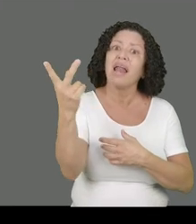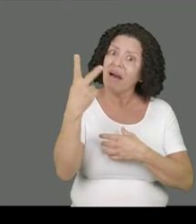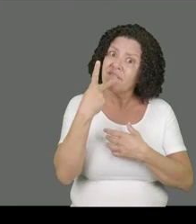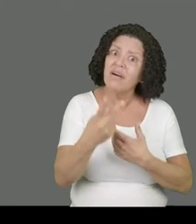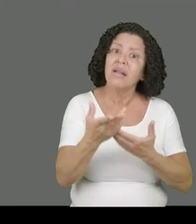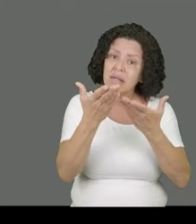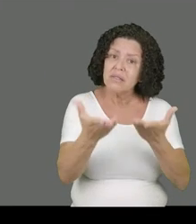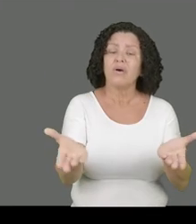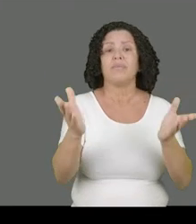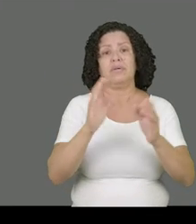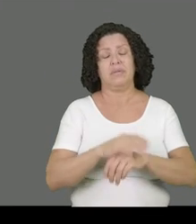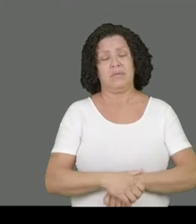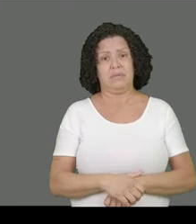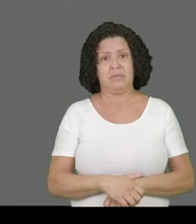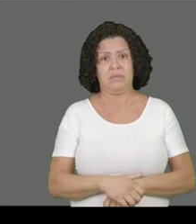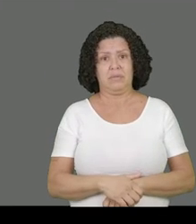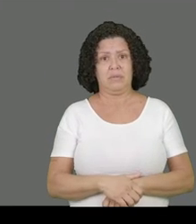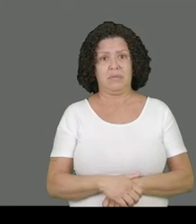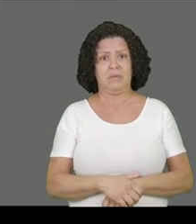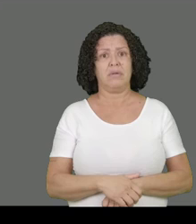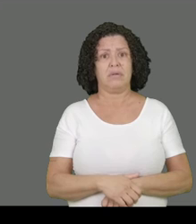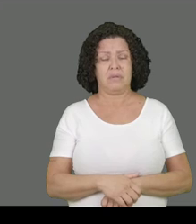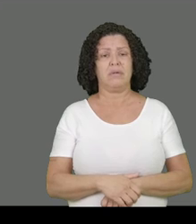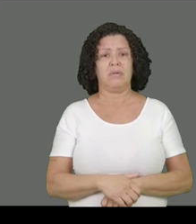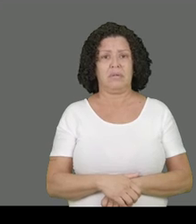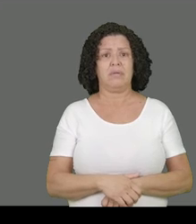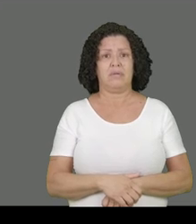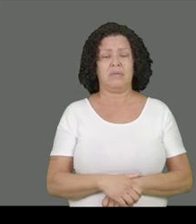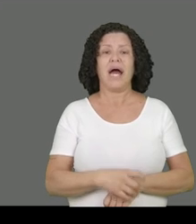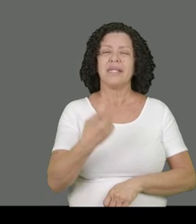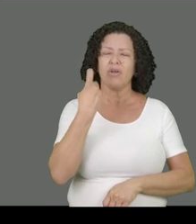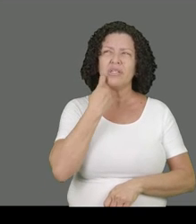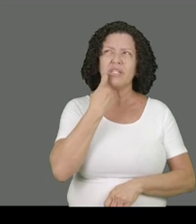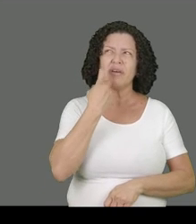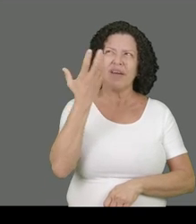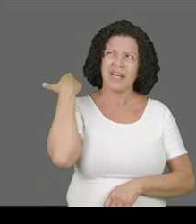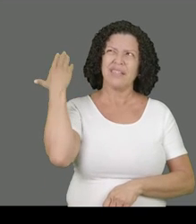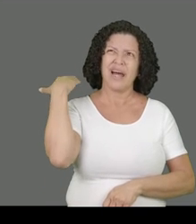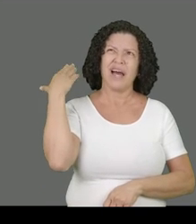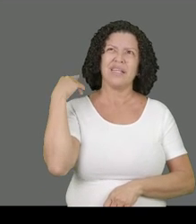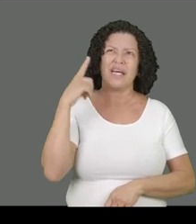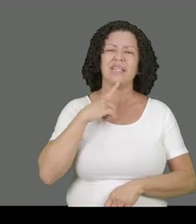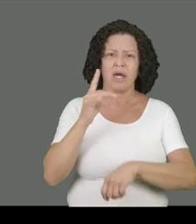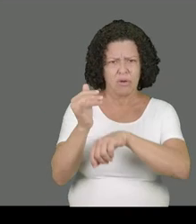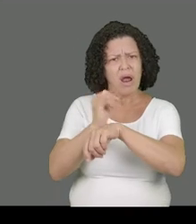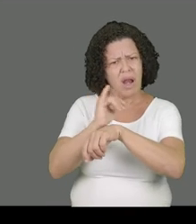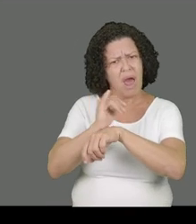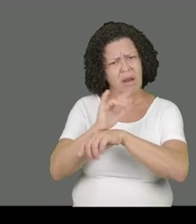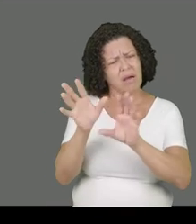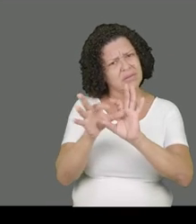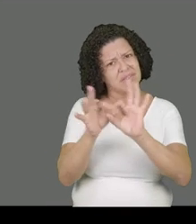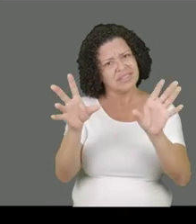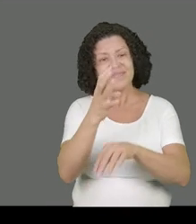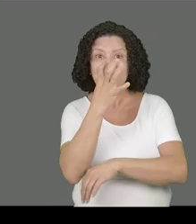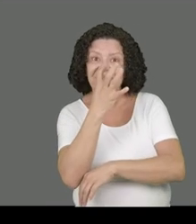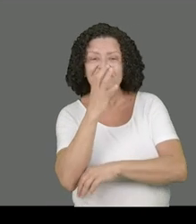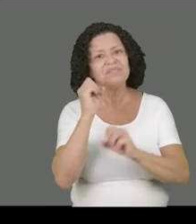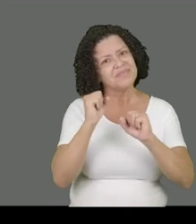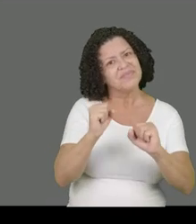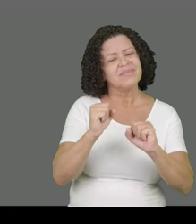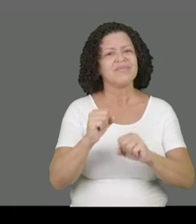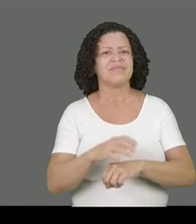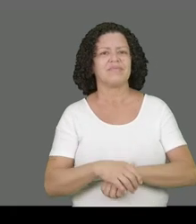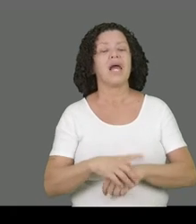anterior, assistam. Ela fala exatamente sobre isso. Há umas 2 sextas-feiras atrás. Está aqui no canal